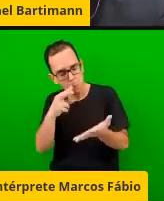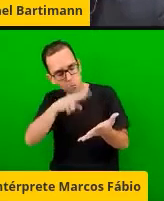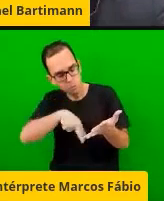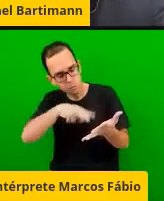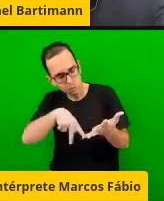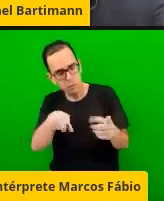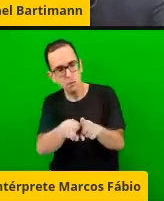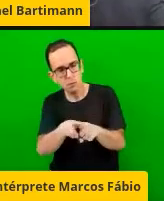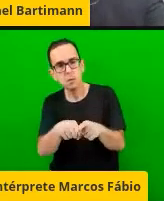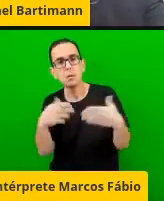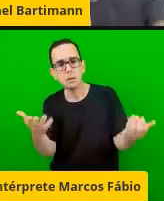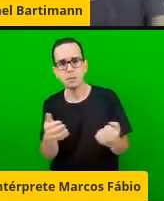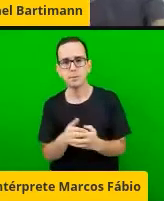Tá?